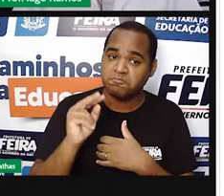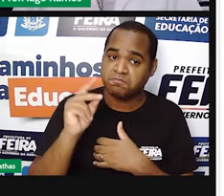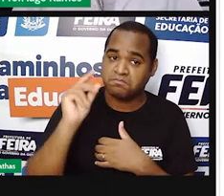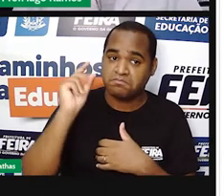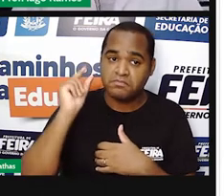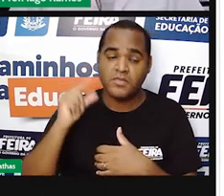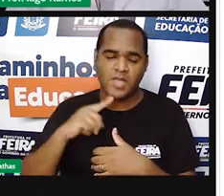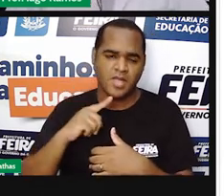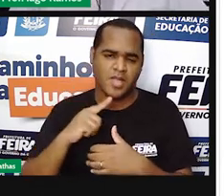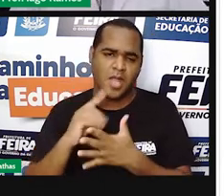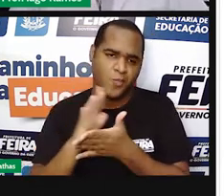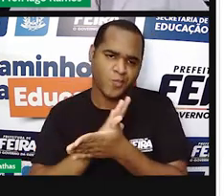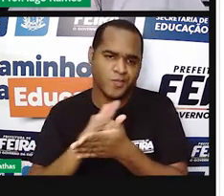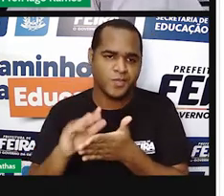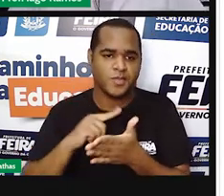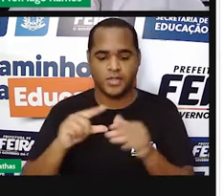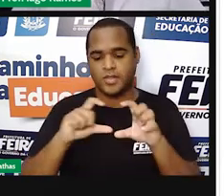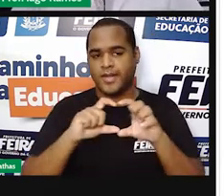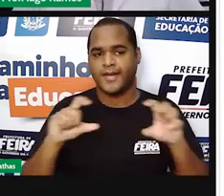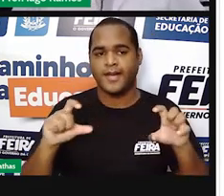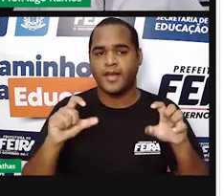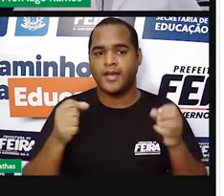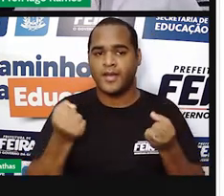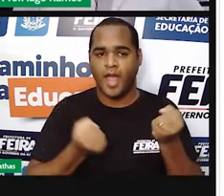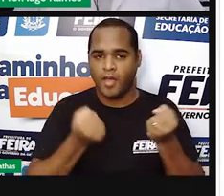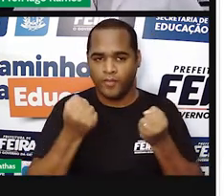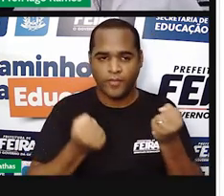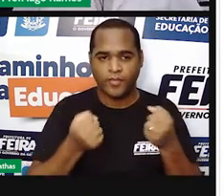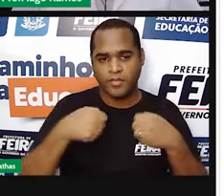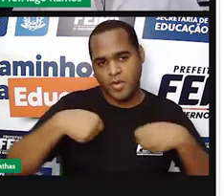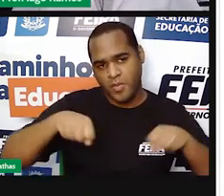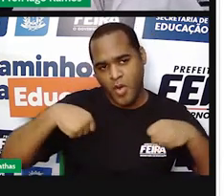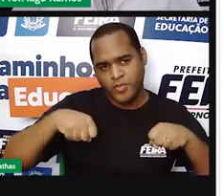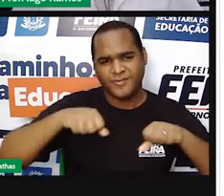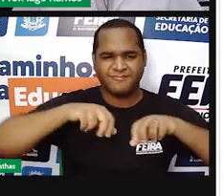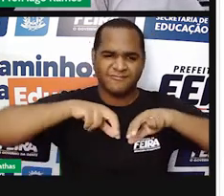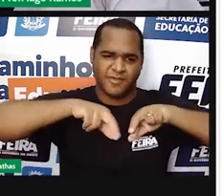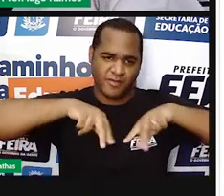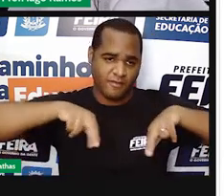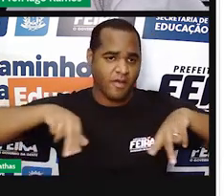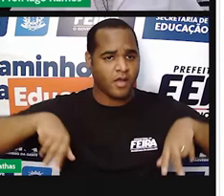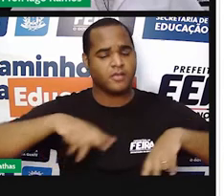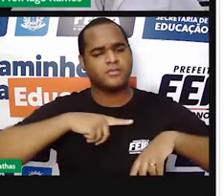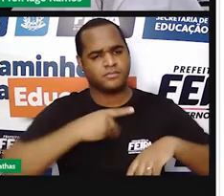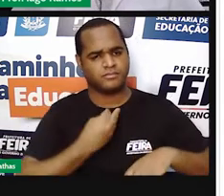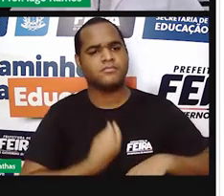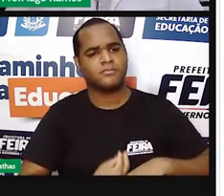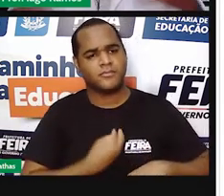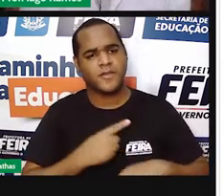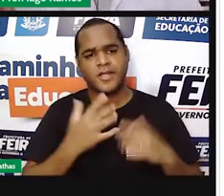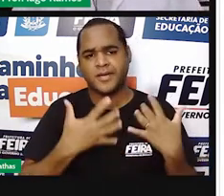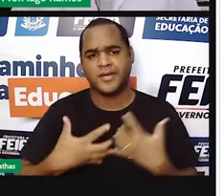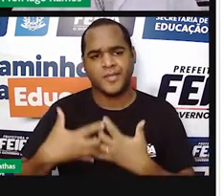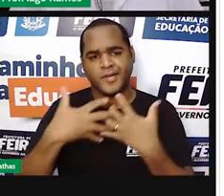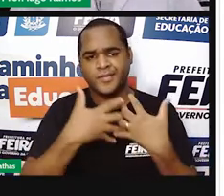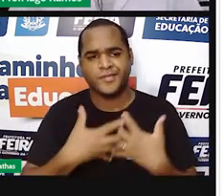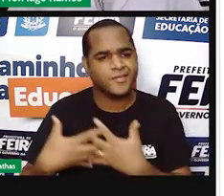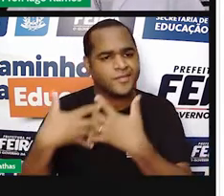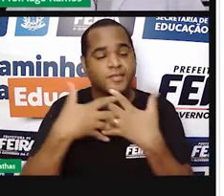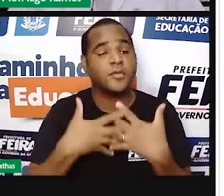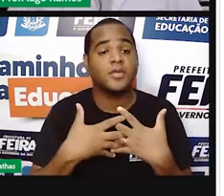já deve ter acompanhado que as placas dos carros dos veículos motocicletas caminhões